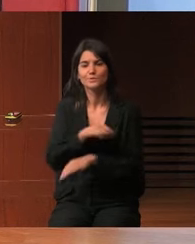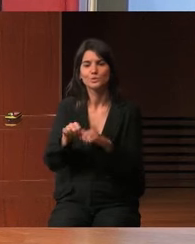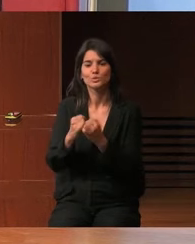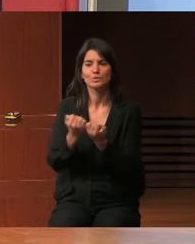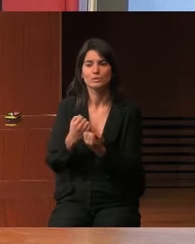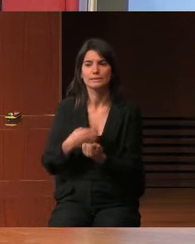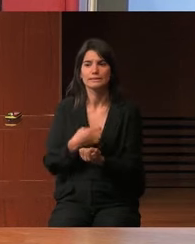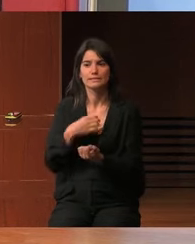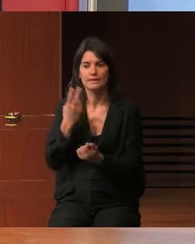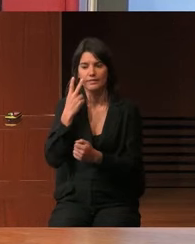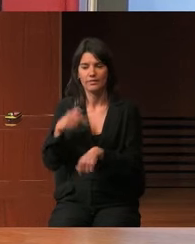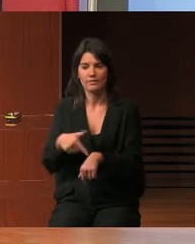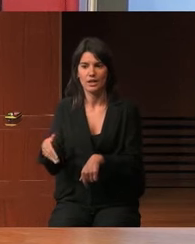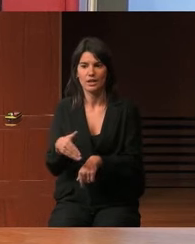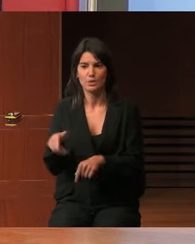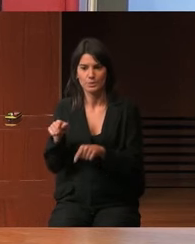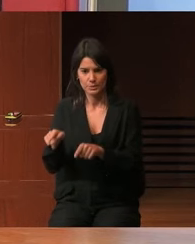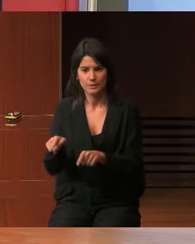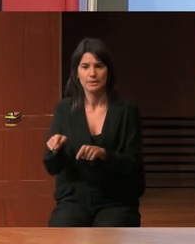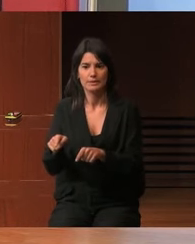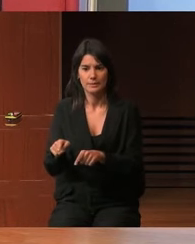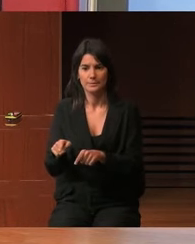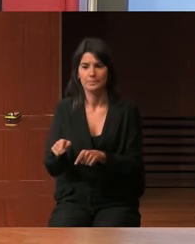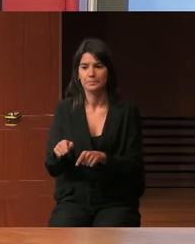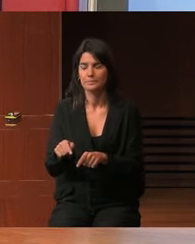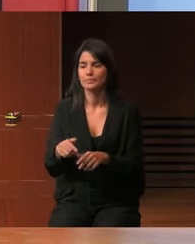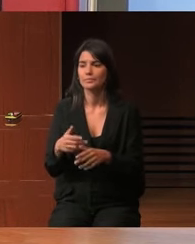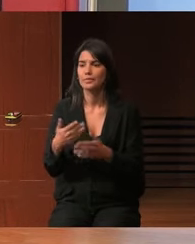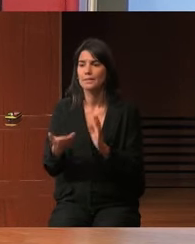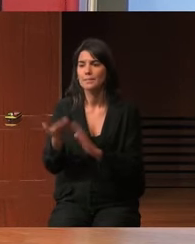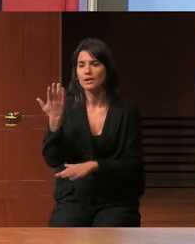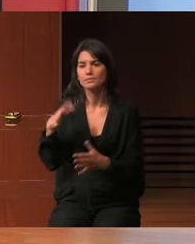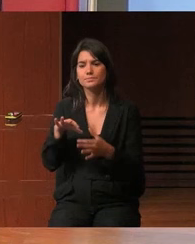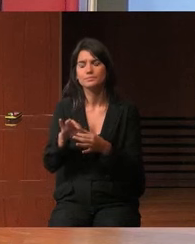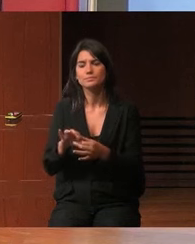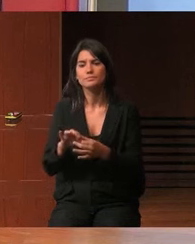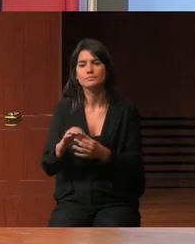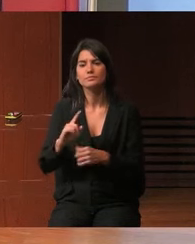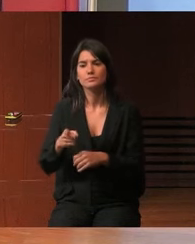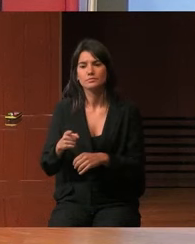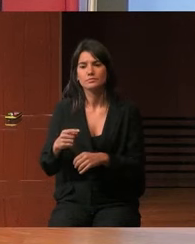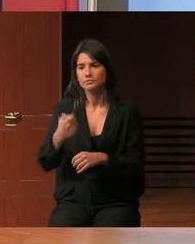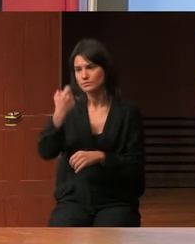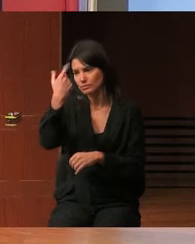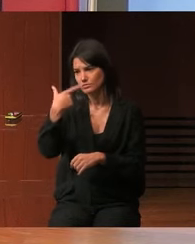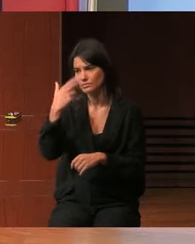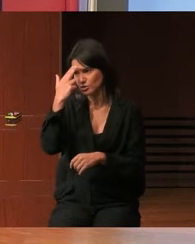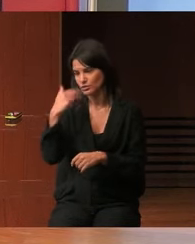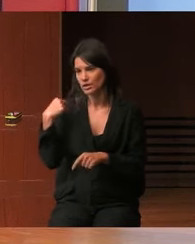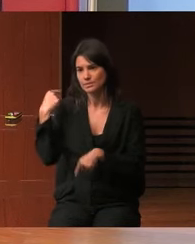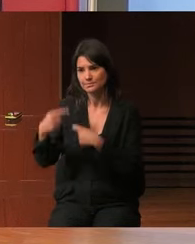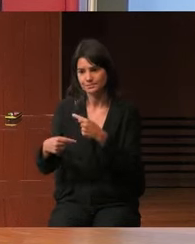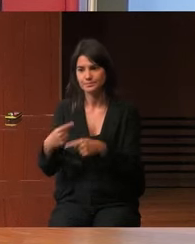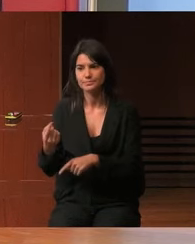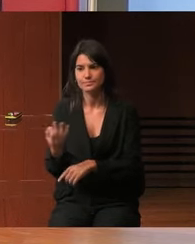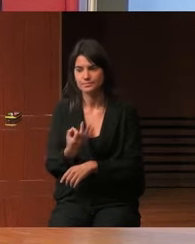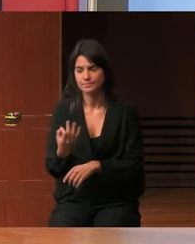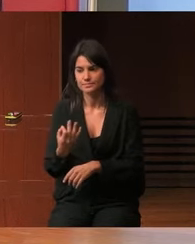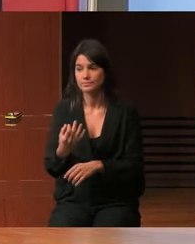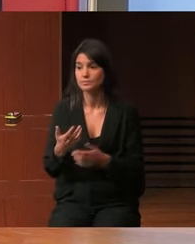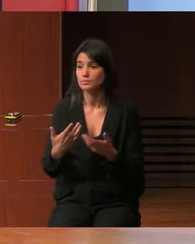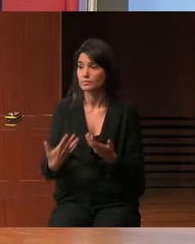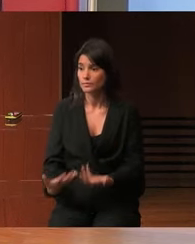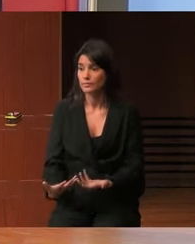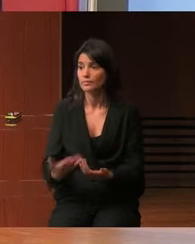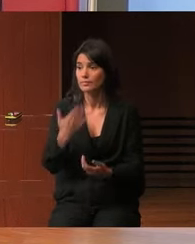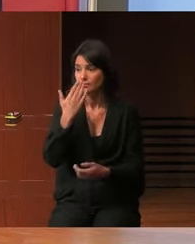sociedade sentia e vivia na atualidade, na contemporaneidade. Ela era muito mais ligada àquilo que era uma herança histórica. A escola de hoje é